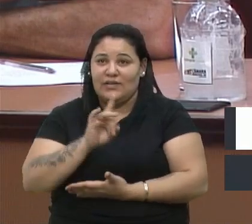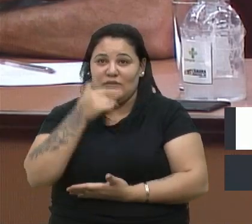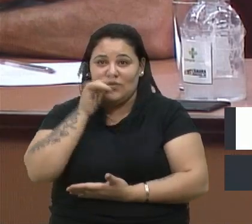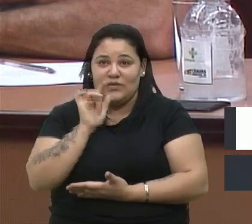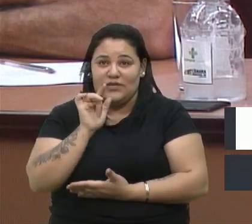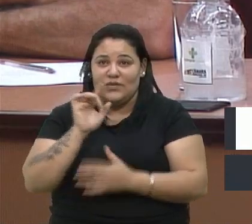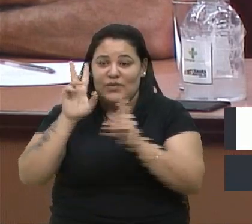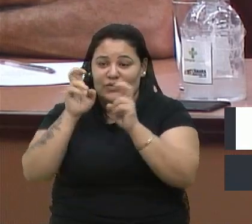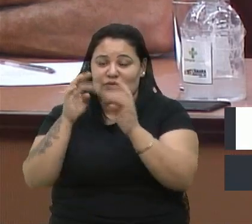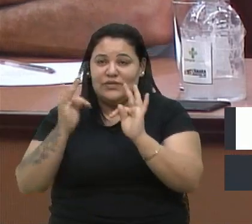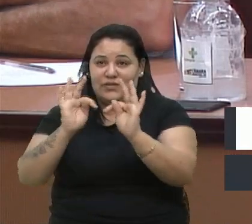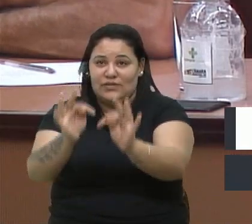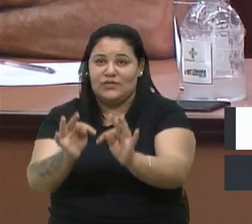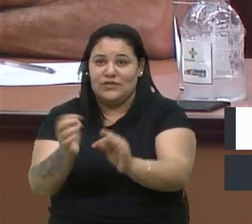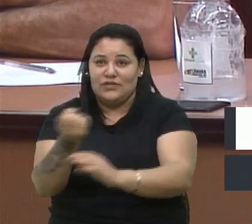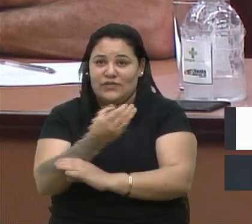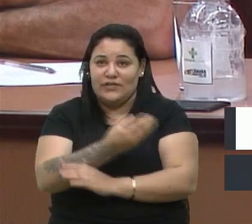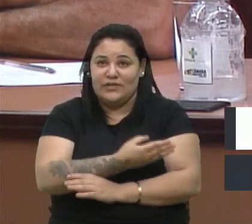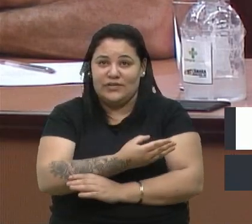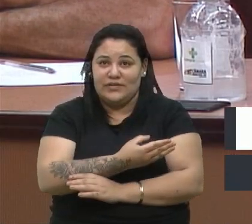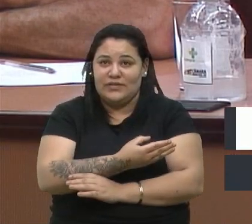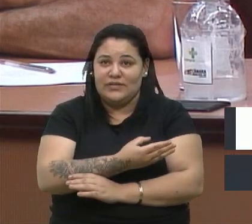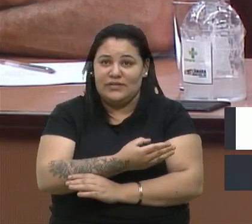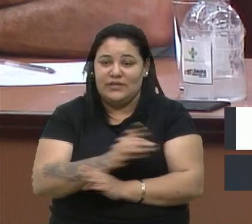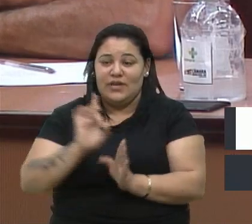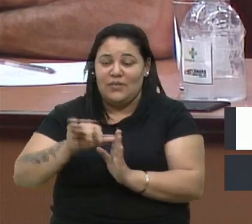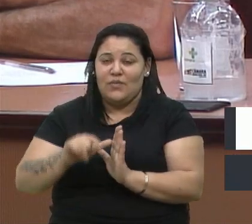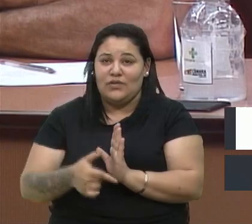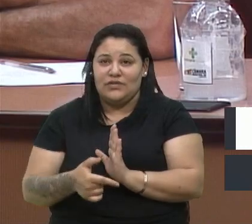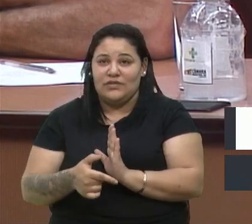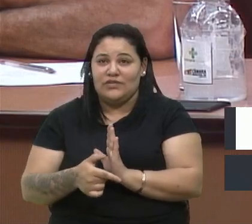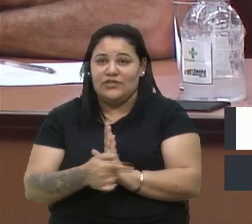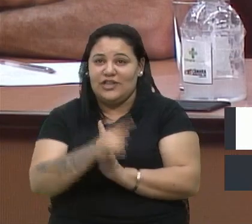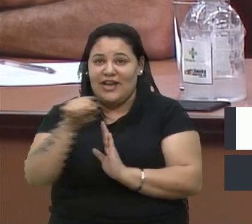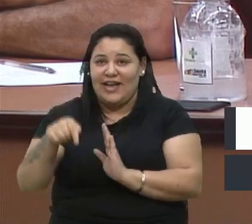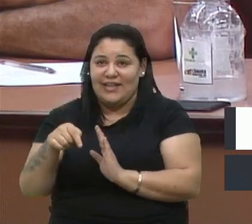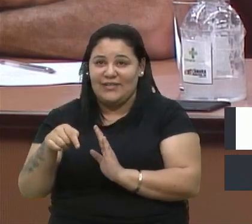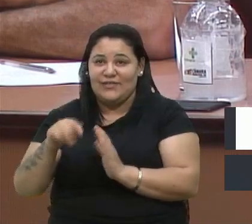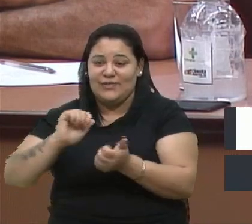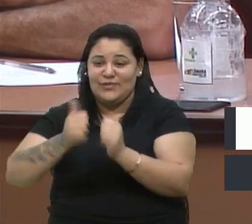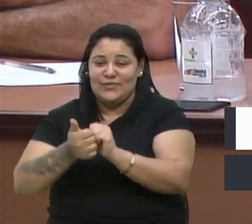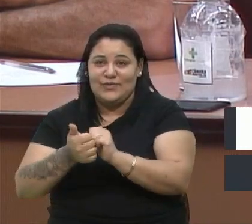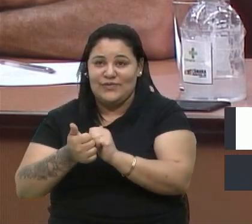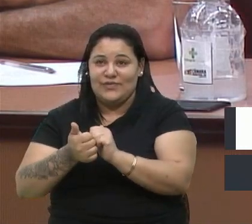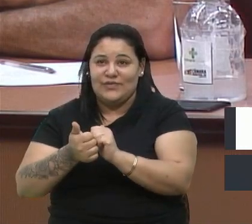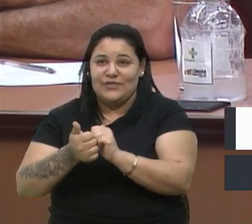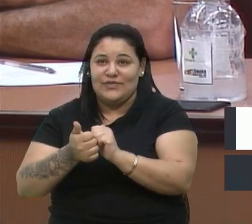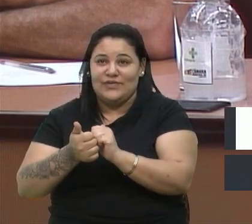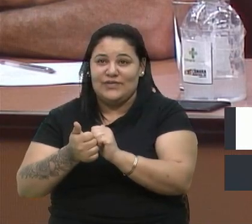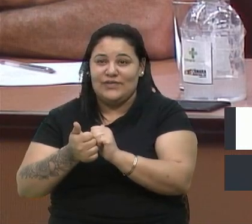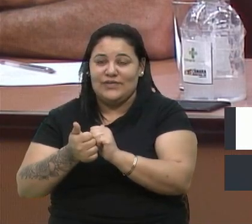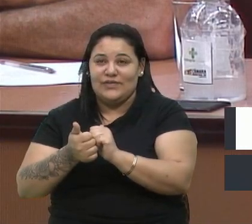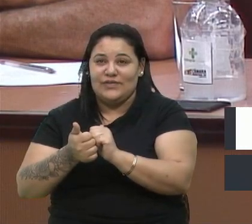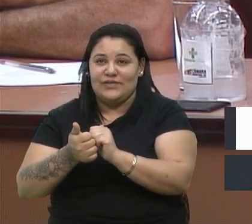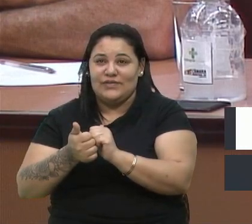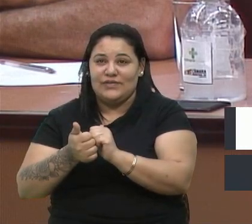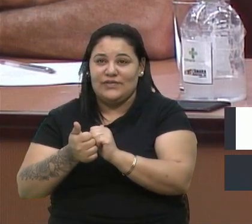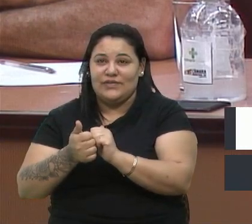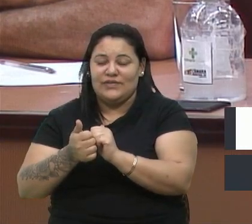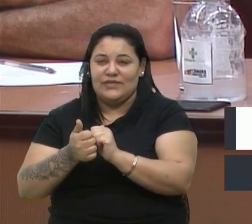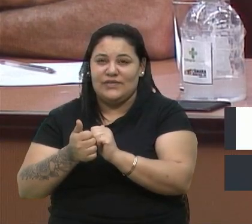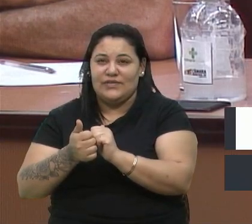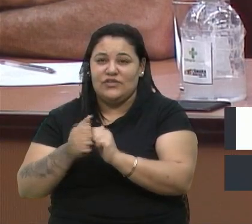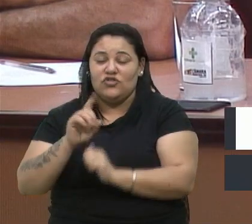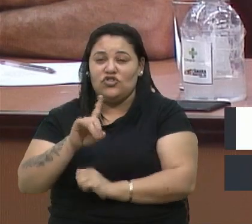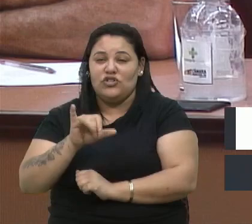inovação. Quando ele chegar lá no desporto e lazer, aí já terminou o mandato e não conseguiu chegar na última